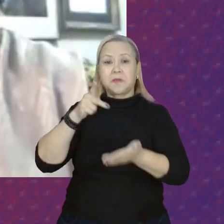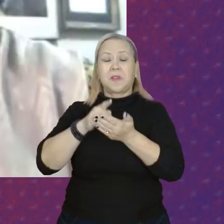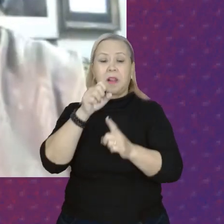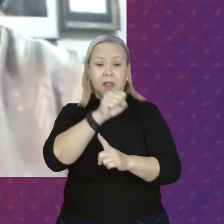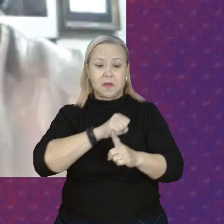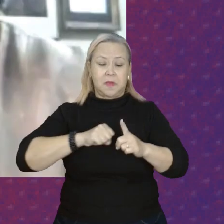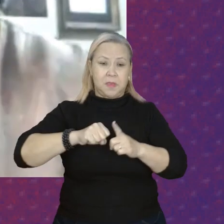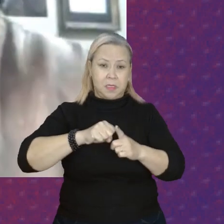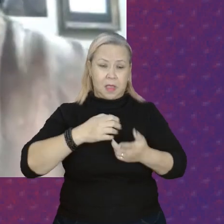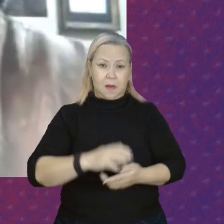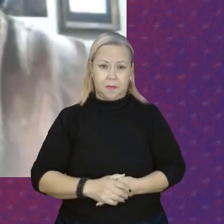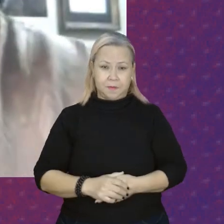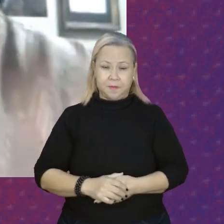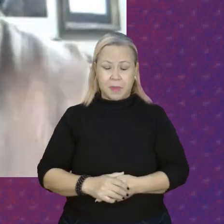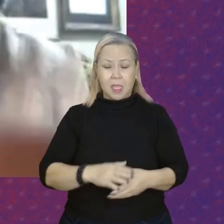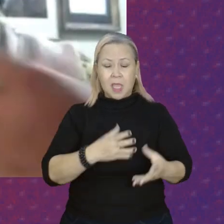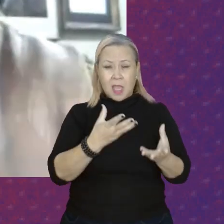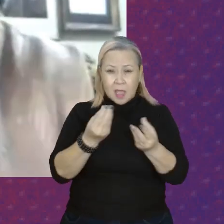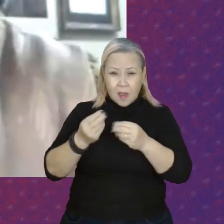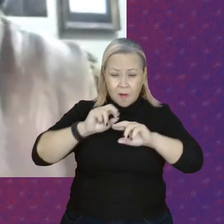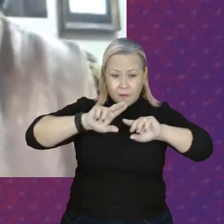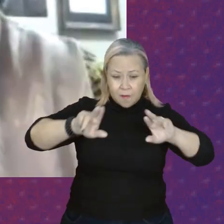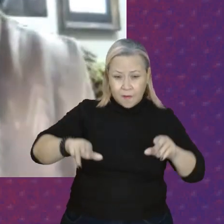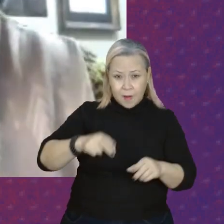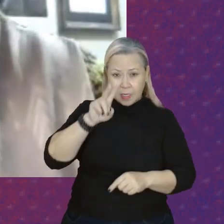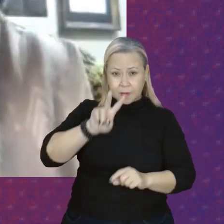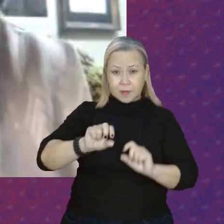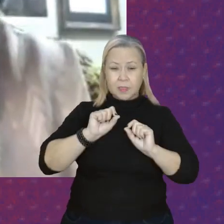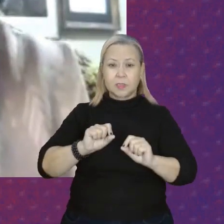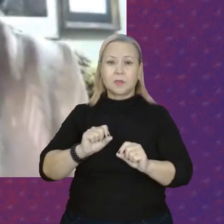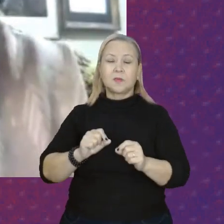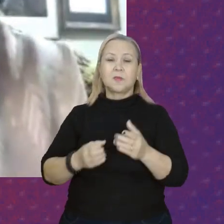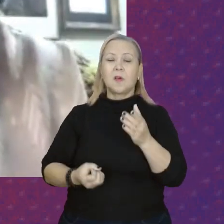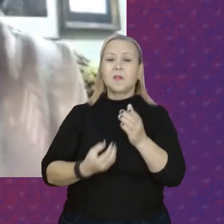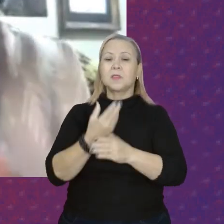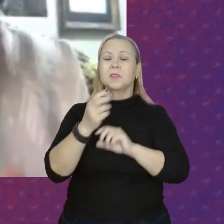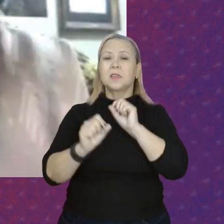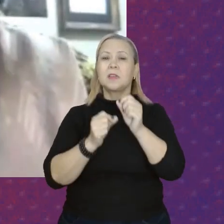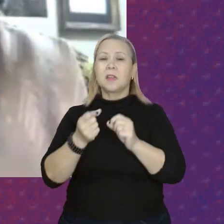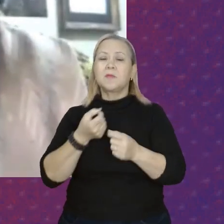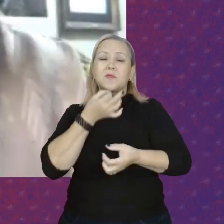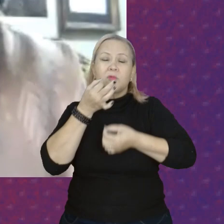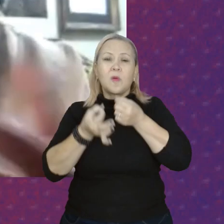social. Então, muitas vezes, nós formamos, por exemplo, opinião sobre as